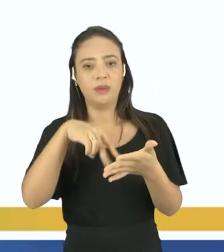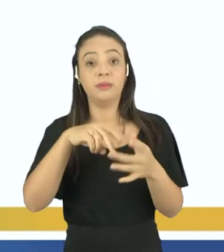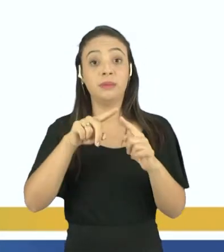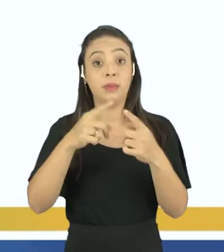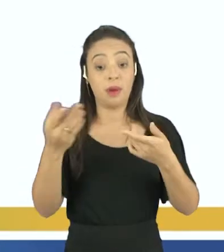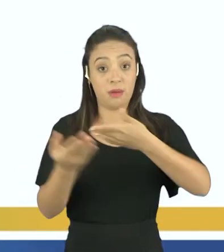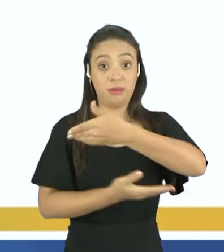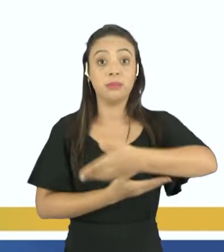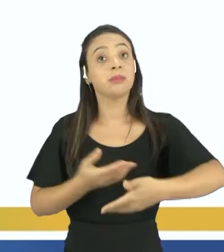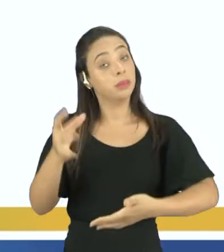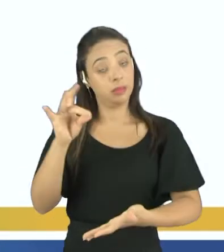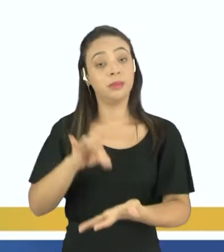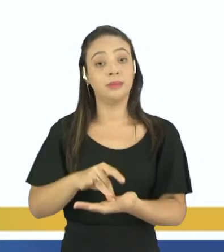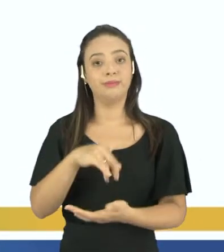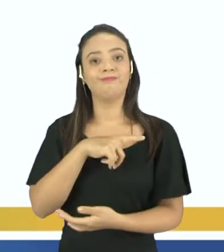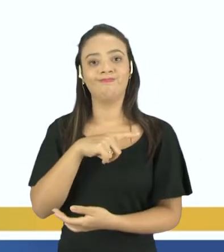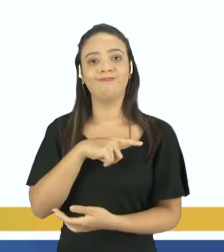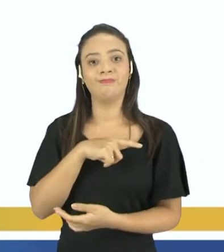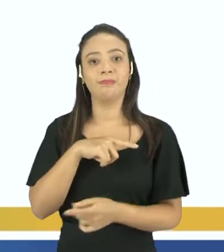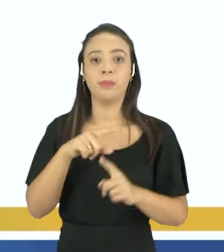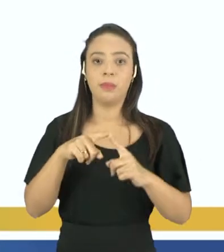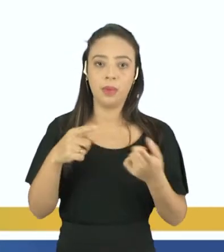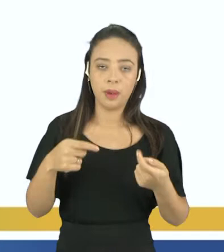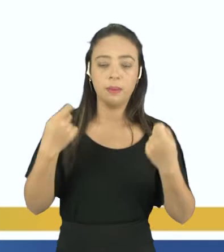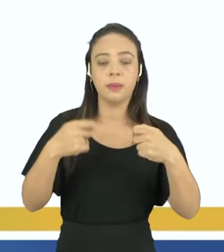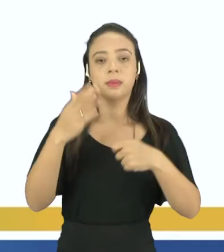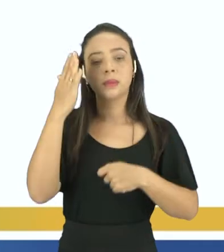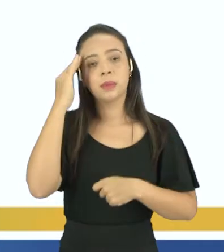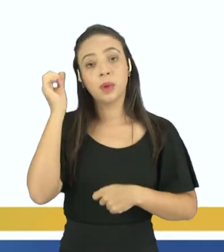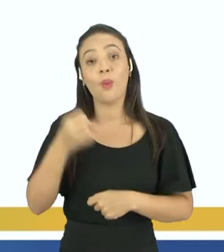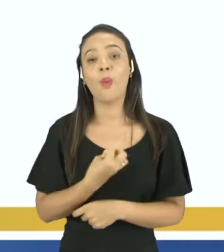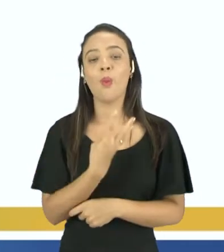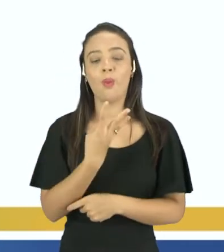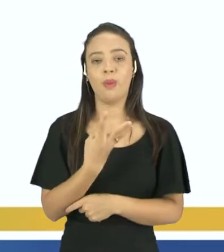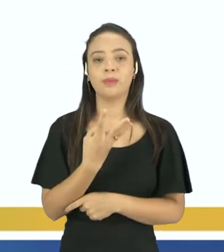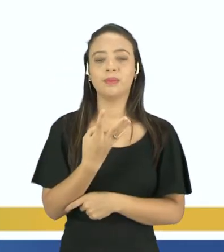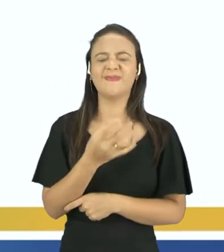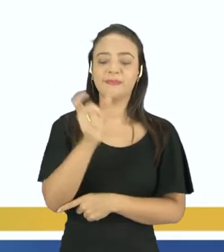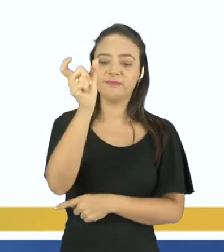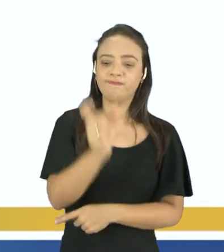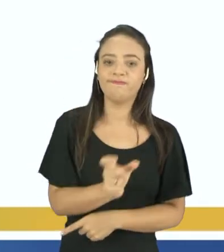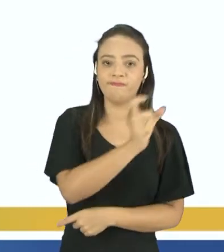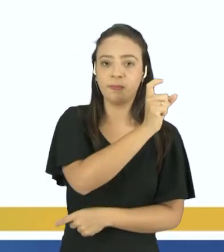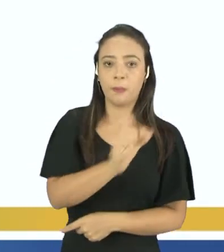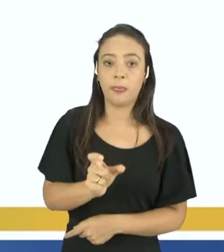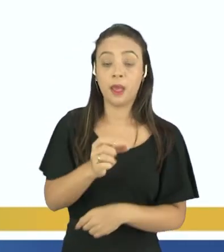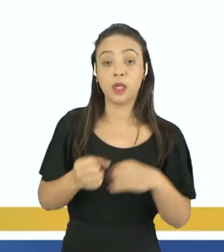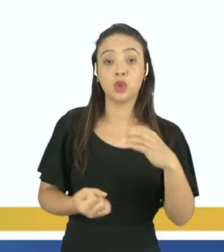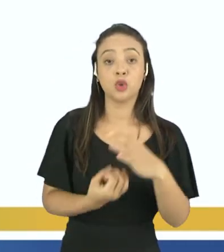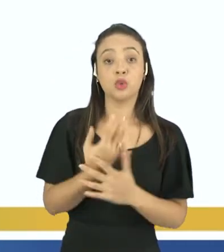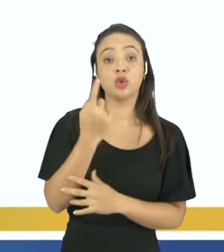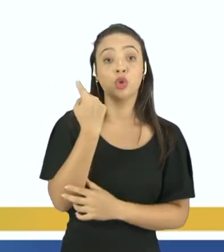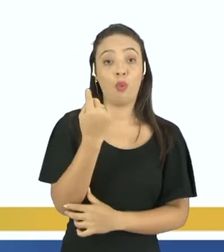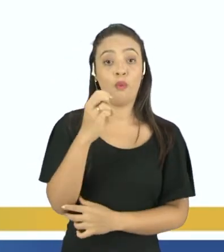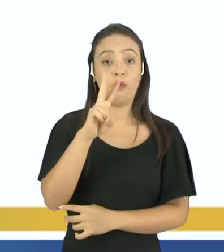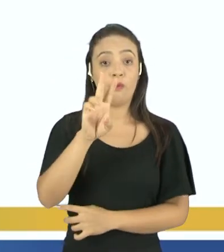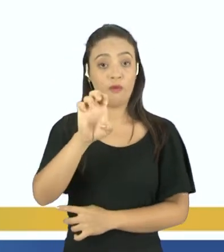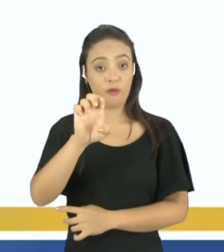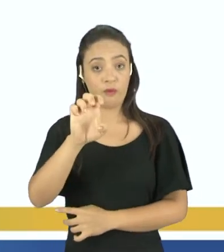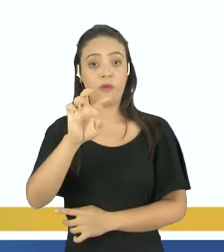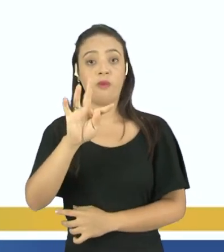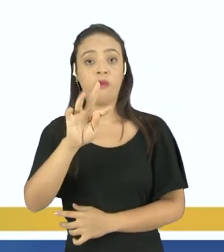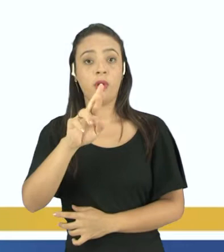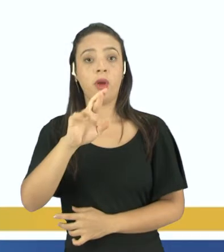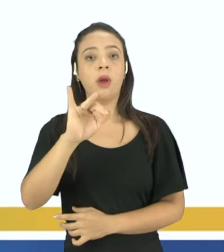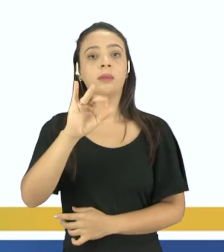entanto essa relação ela existe sim né aí depende do número de diagonais que partem aí de um único vértice do polígono Então nós vamos entender